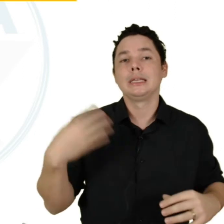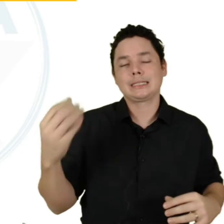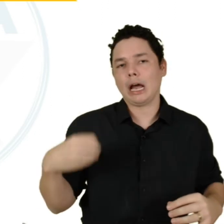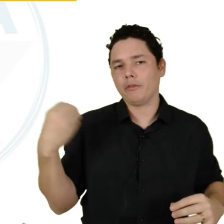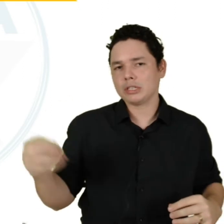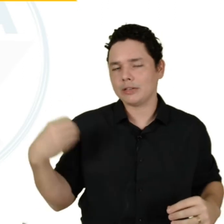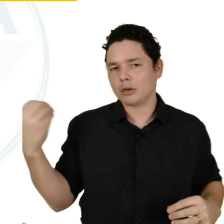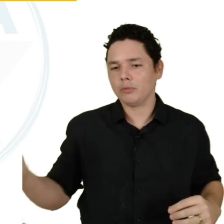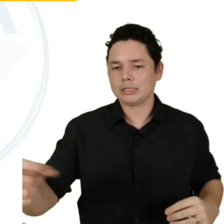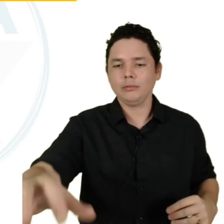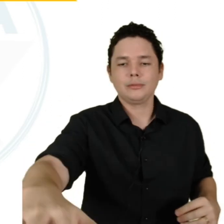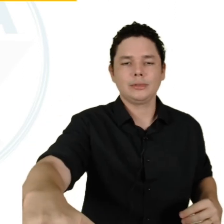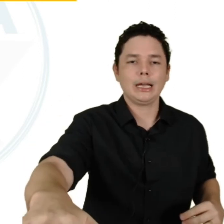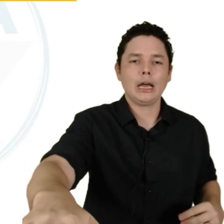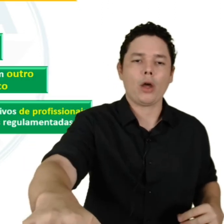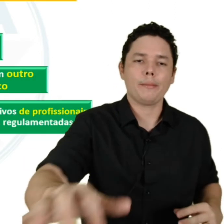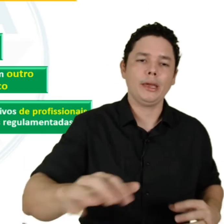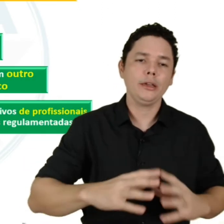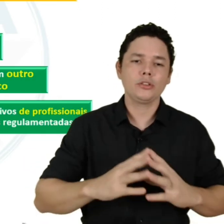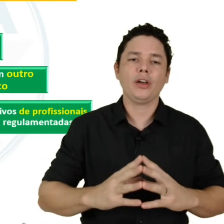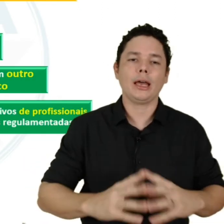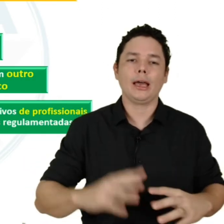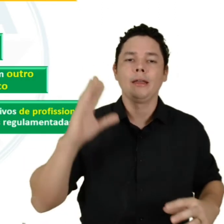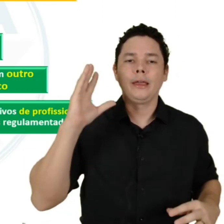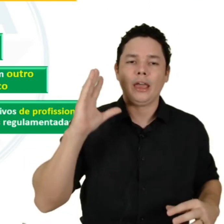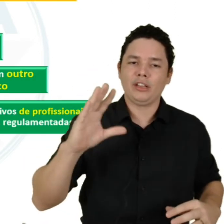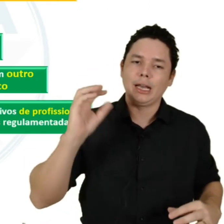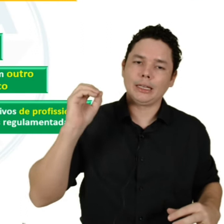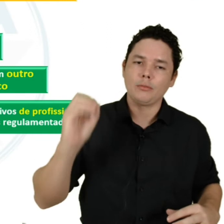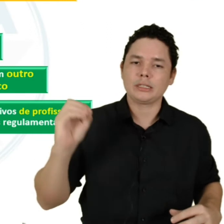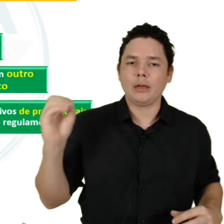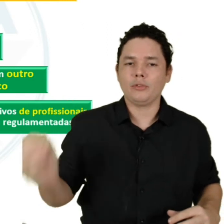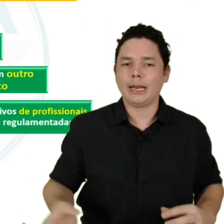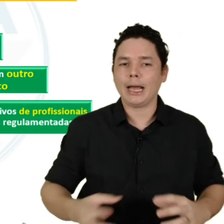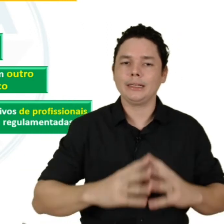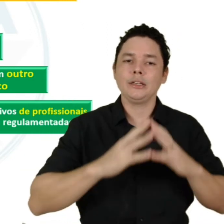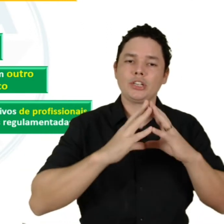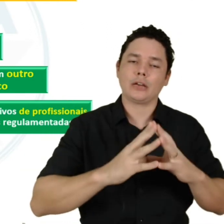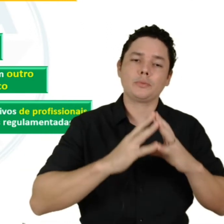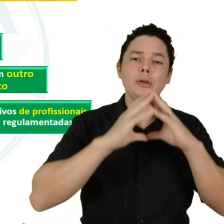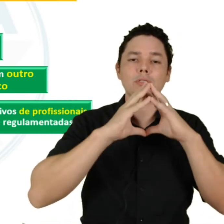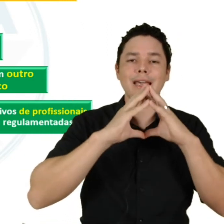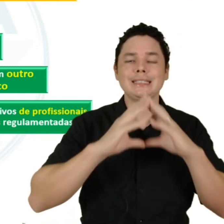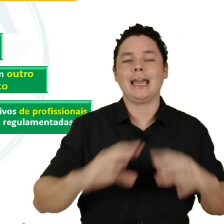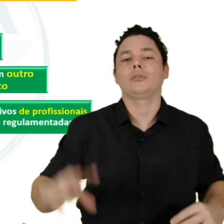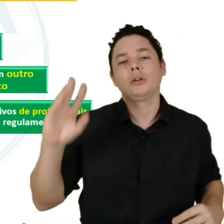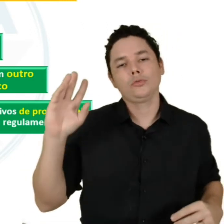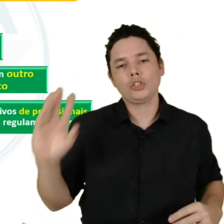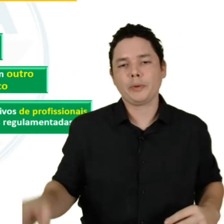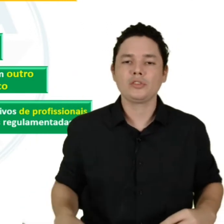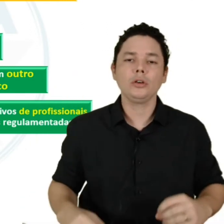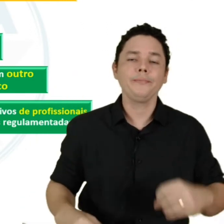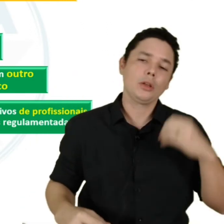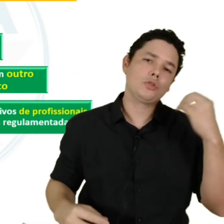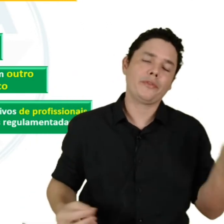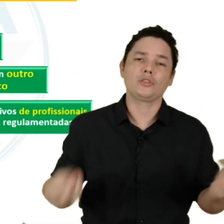comissão, salvo nos casos de acumulação legal, que eu acabei de falar. É vedada a acumulação remunerada de cargos públicos, exceto dois